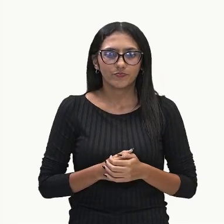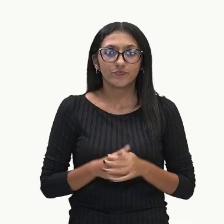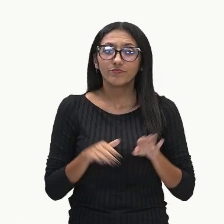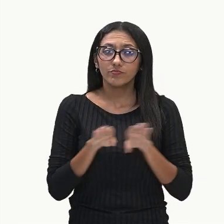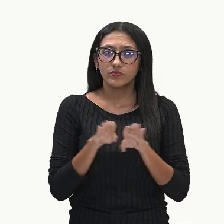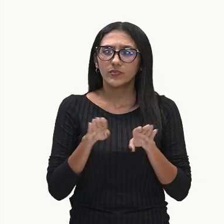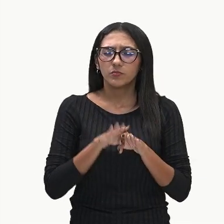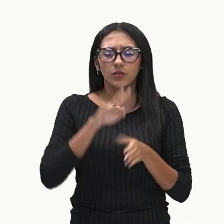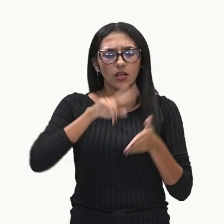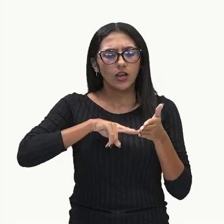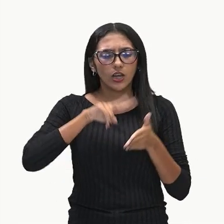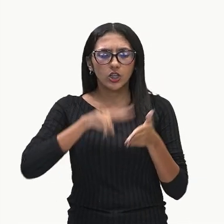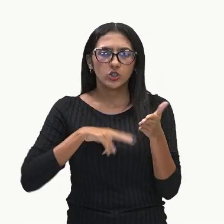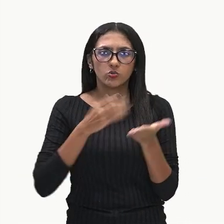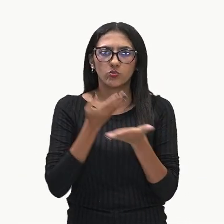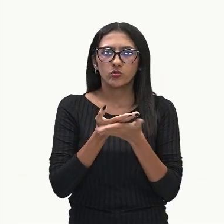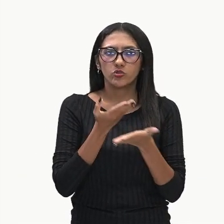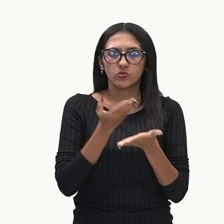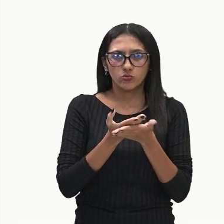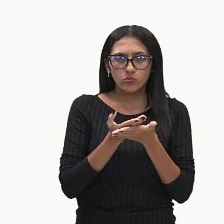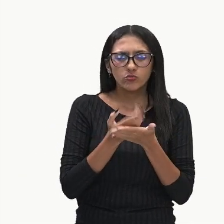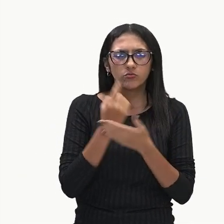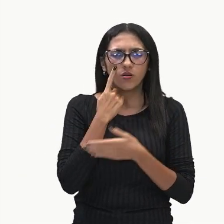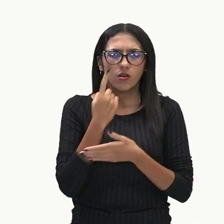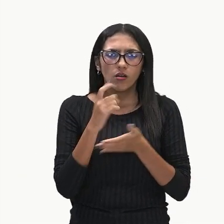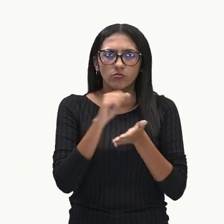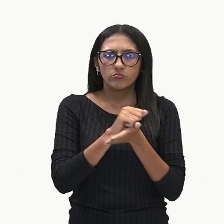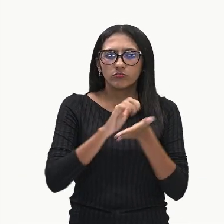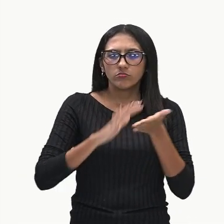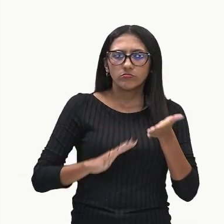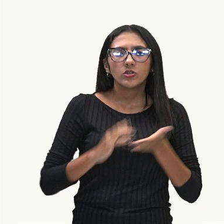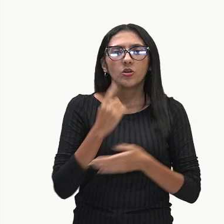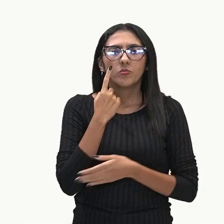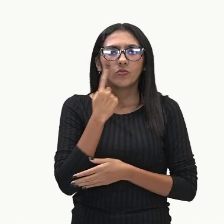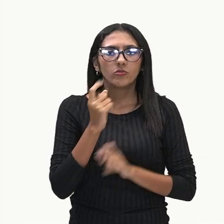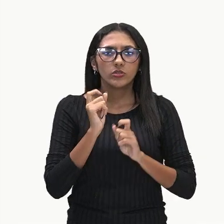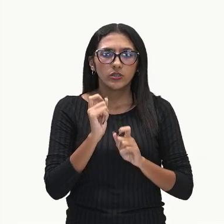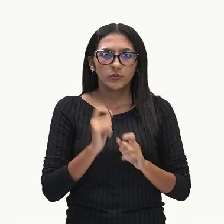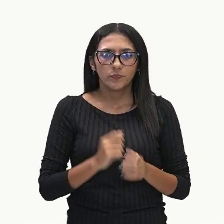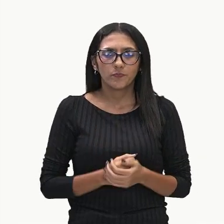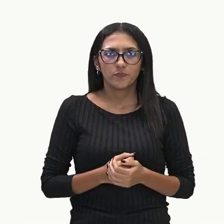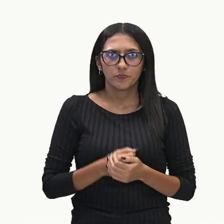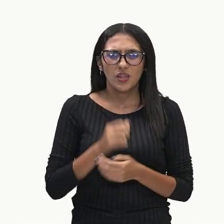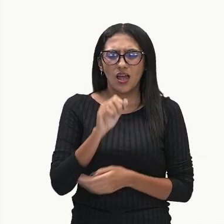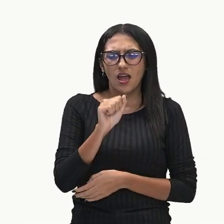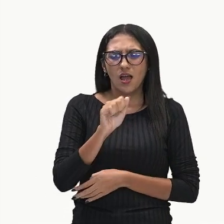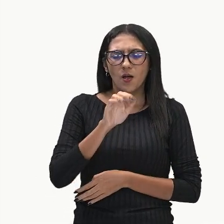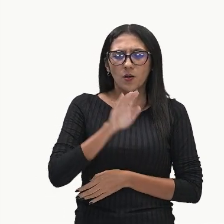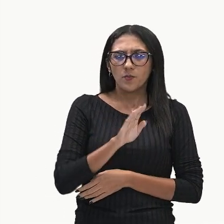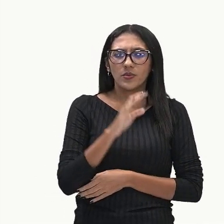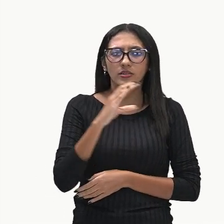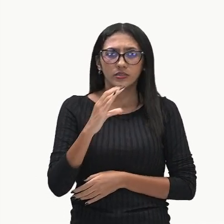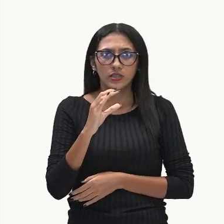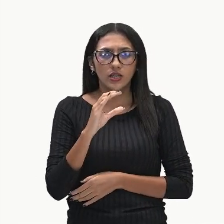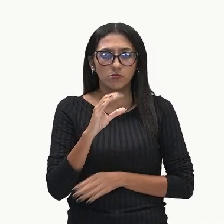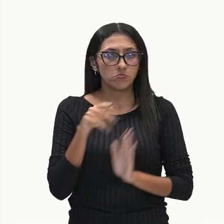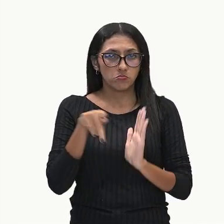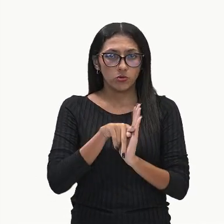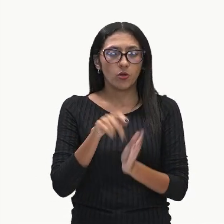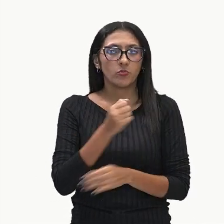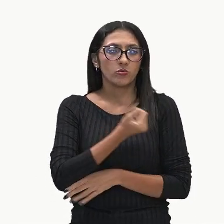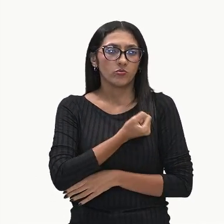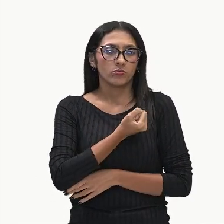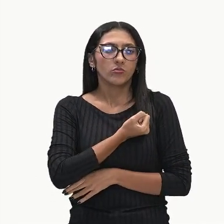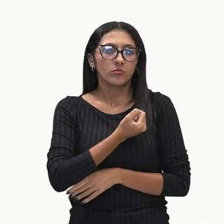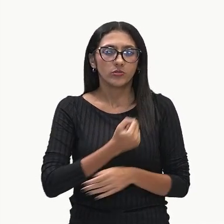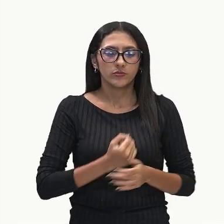for estudar, praticar exercício, você vai ver que a, b e c são números. Podem vir